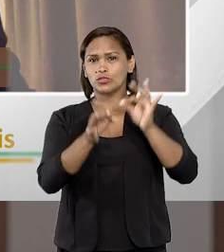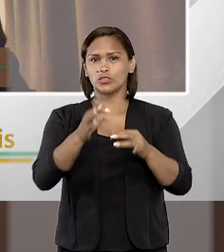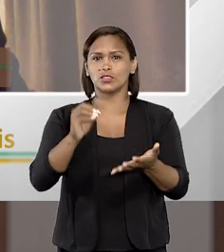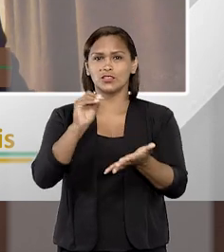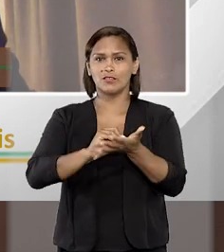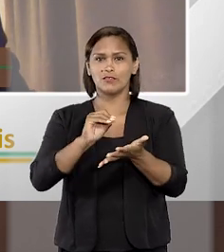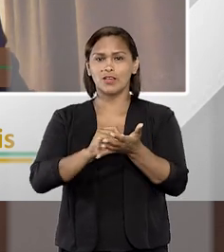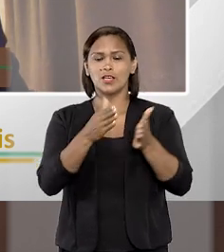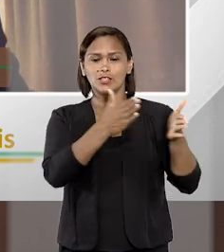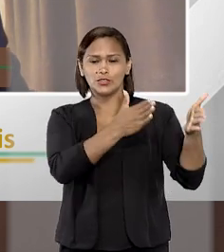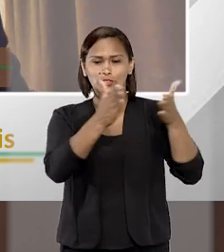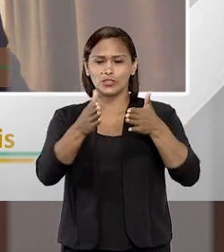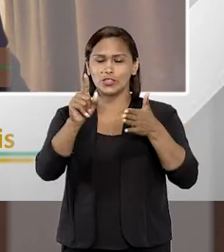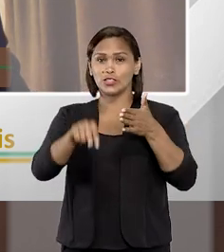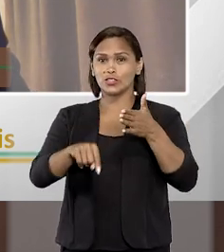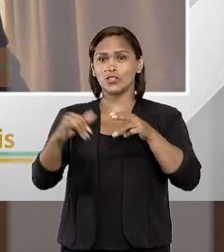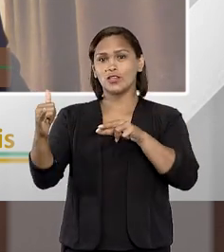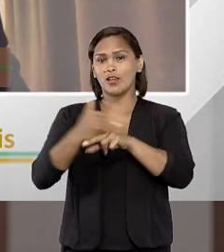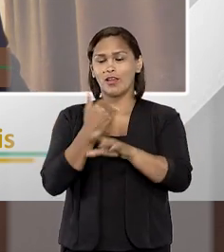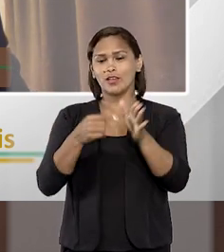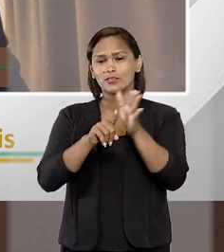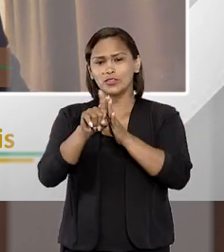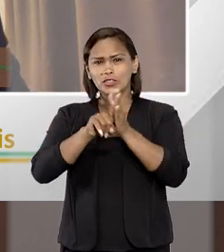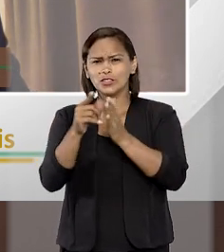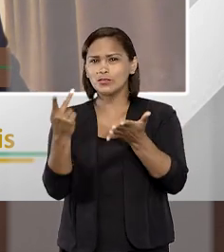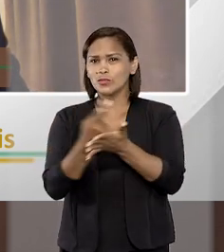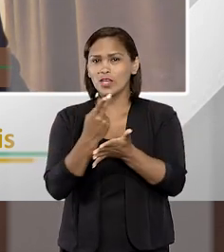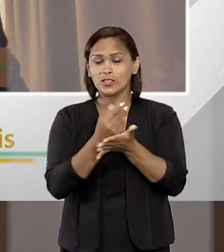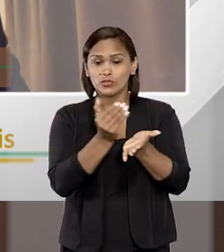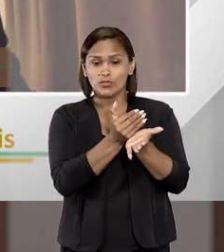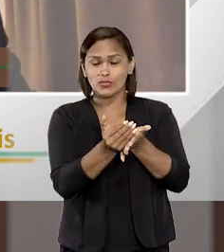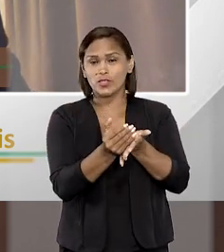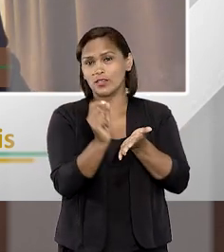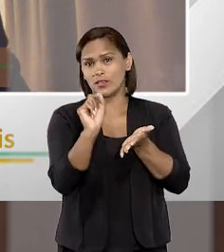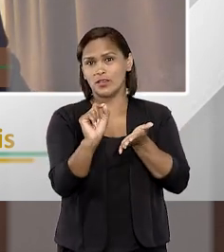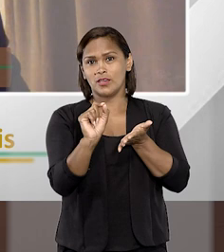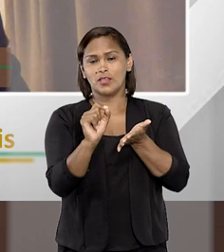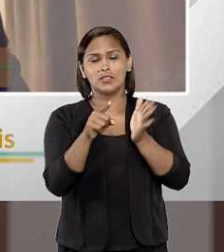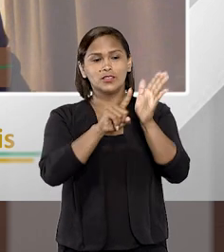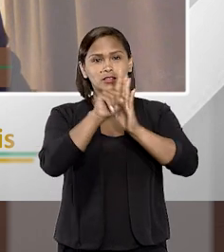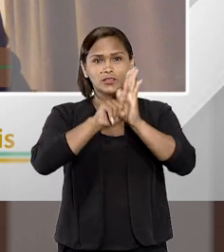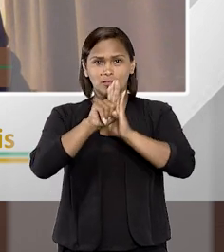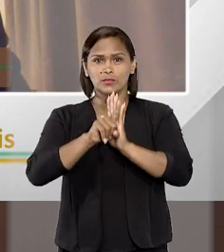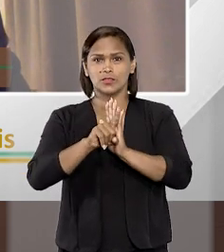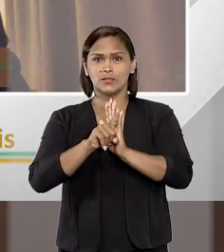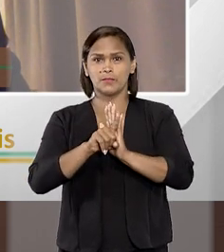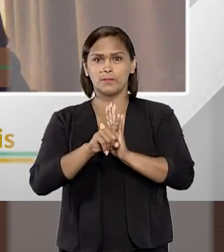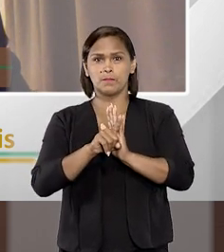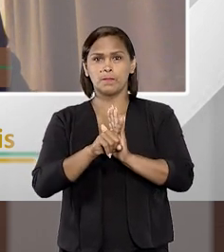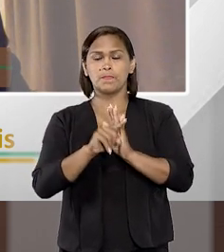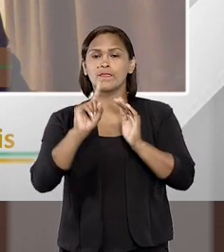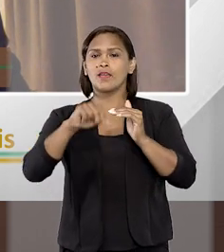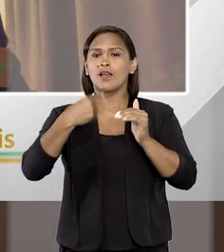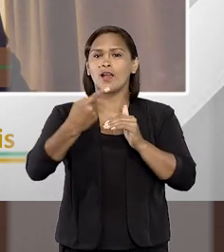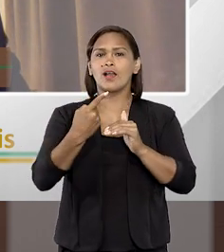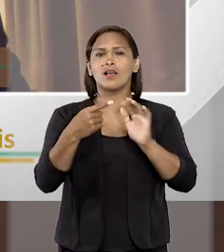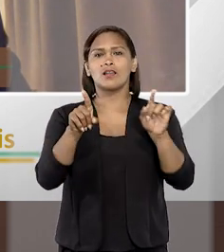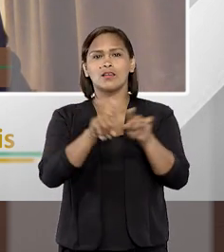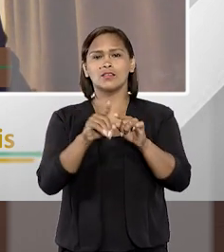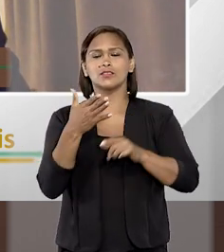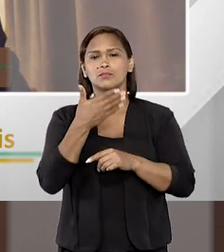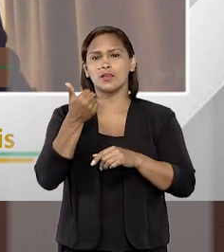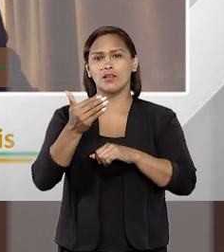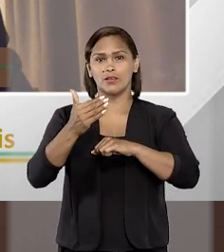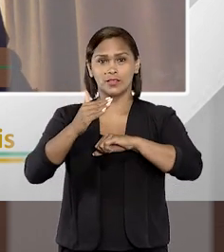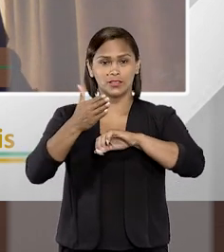e direcionar muitas vezes a investigação como errado Logo no início da apuração Além da questão das